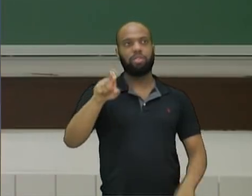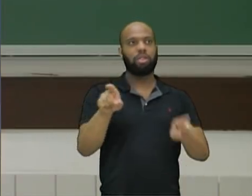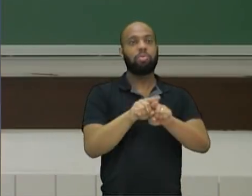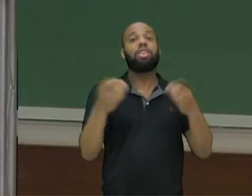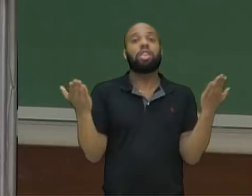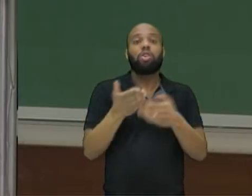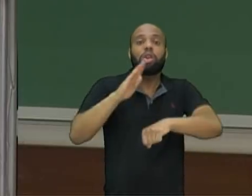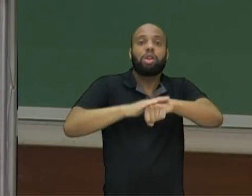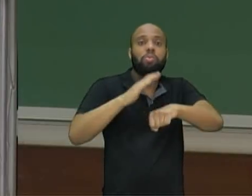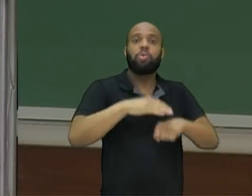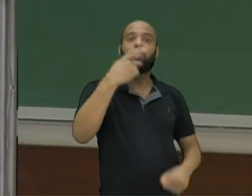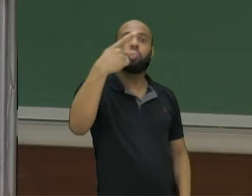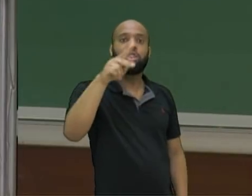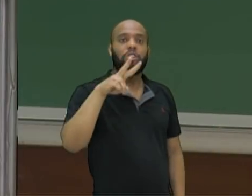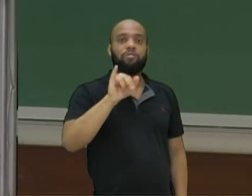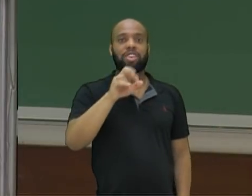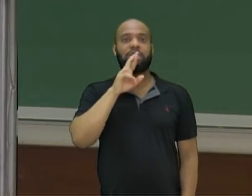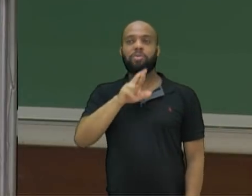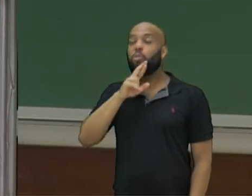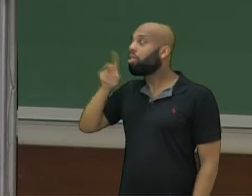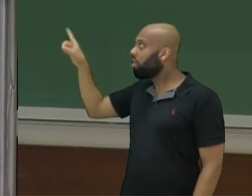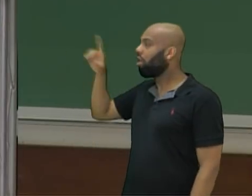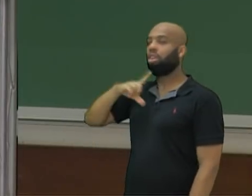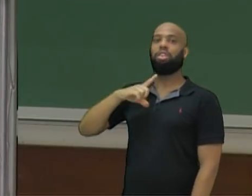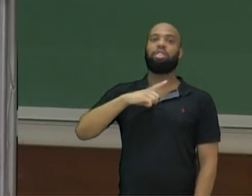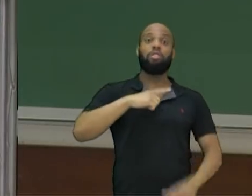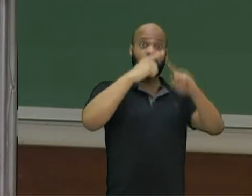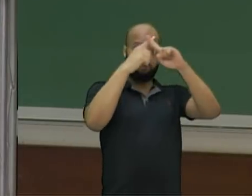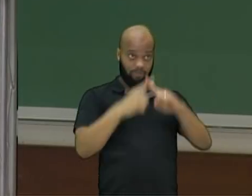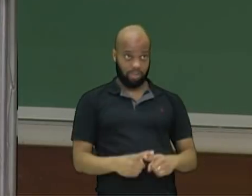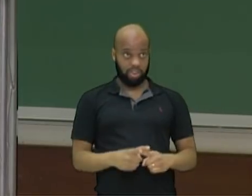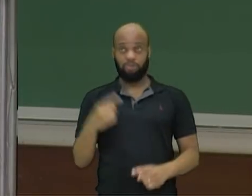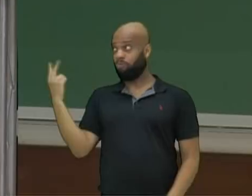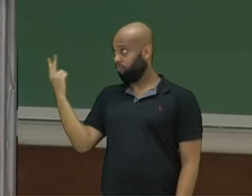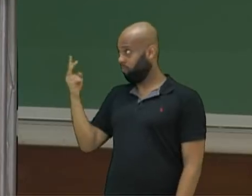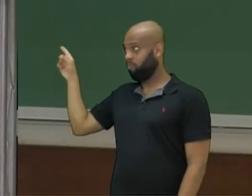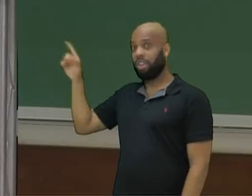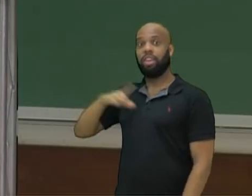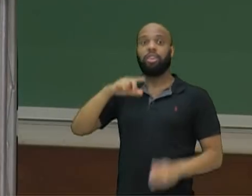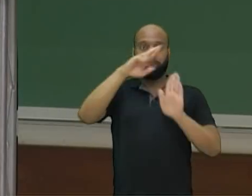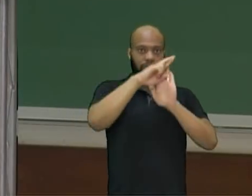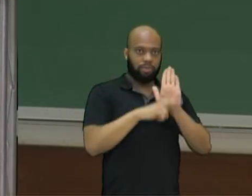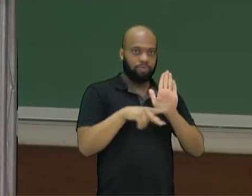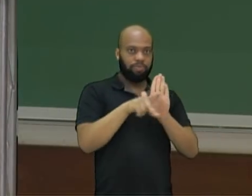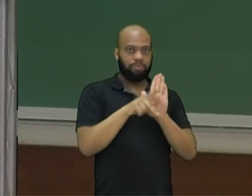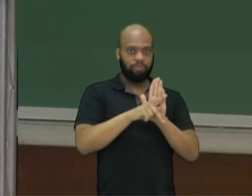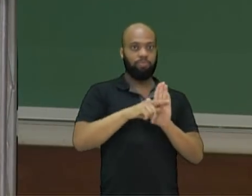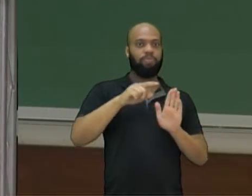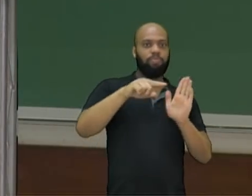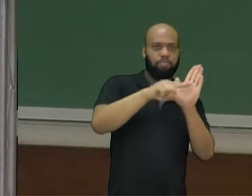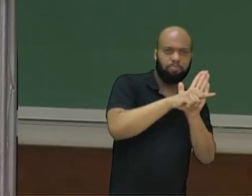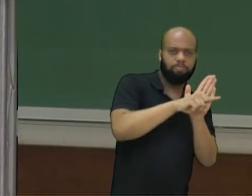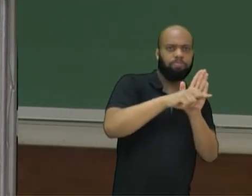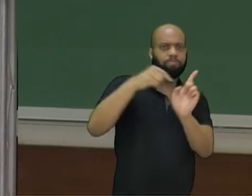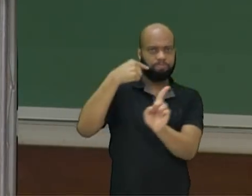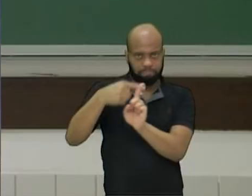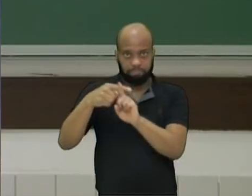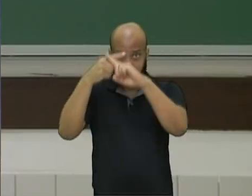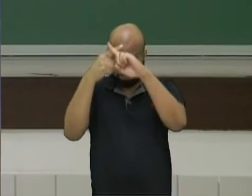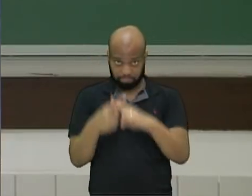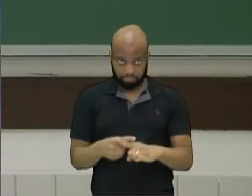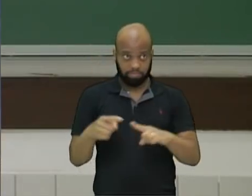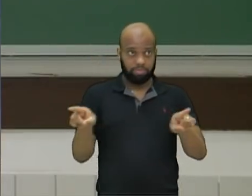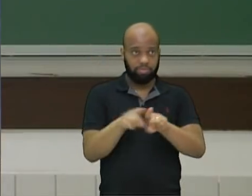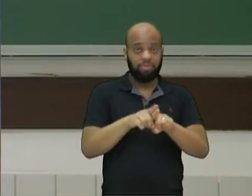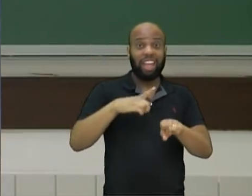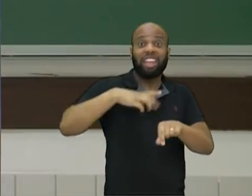vão efetuar as duas multiplicações, lembrando da regra de sinais para multiplicação. E anota lá, eu vou